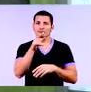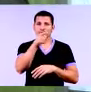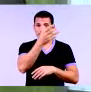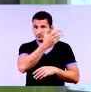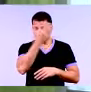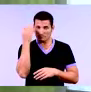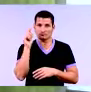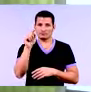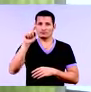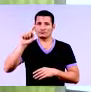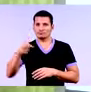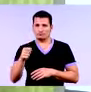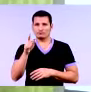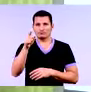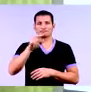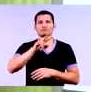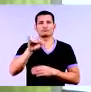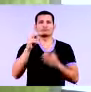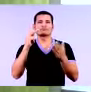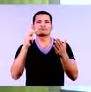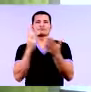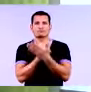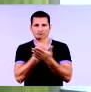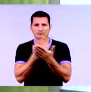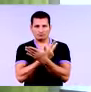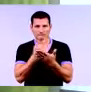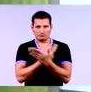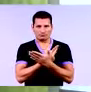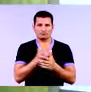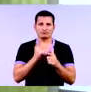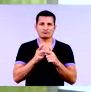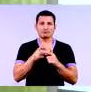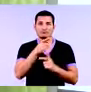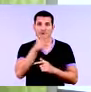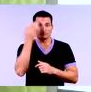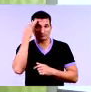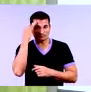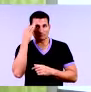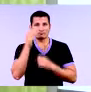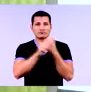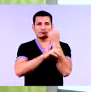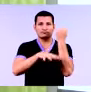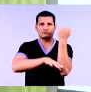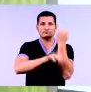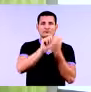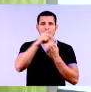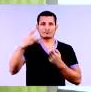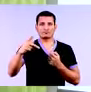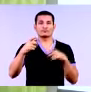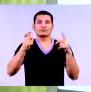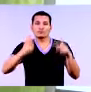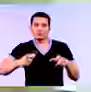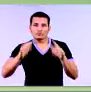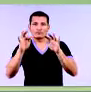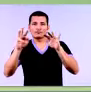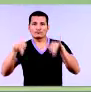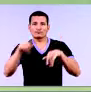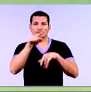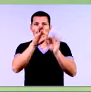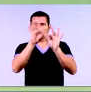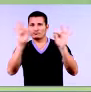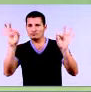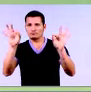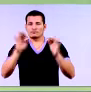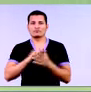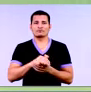ponto e vírgula, ele vai ocorrer em um erro, porque ele precisa entender onde é o fim daquela instrução. O outro exemplo que